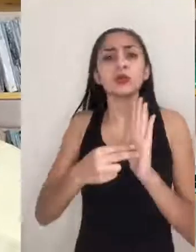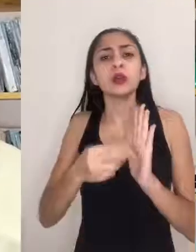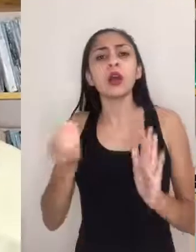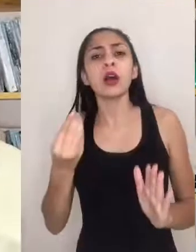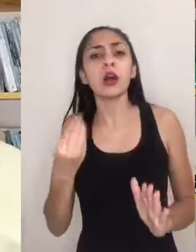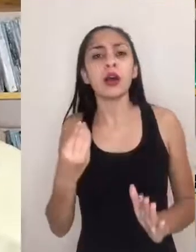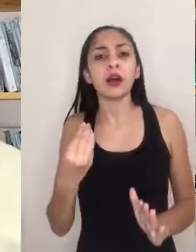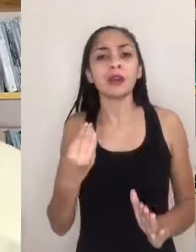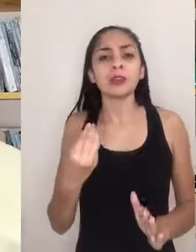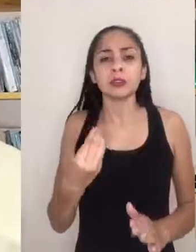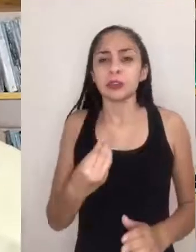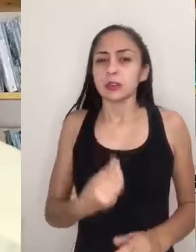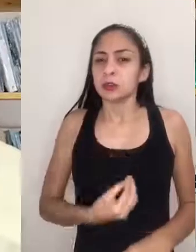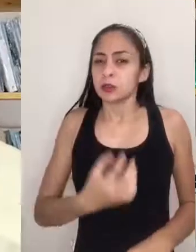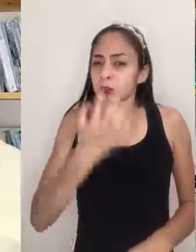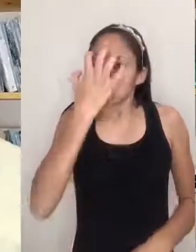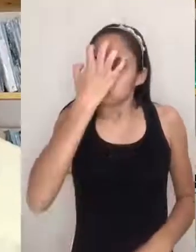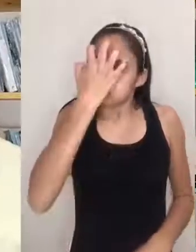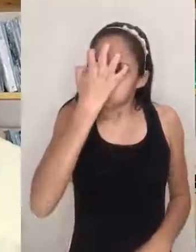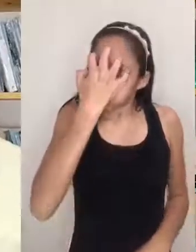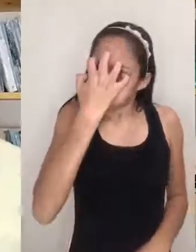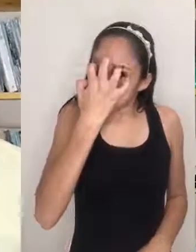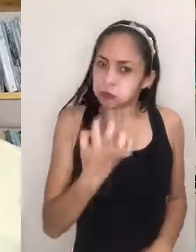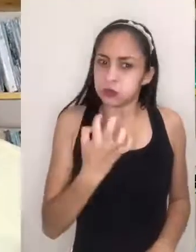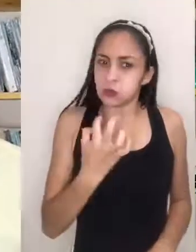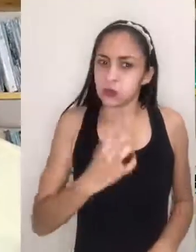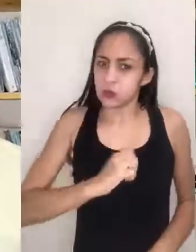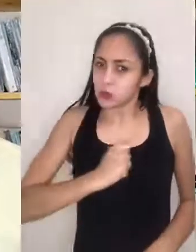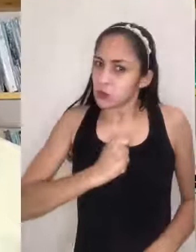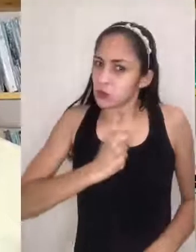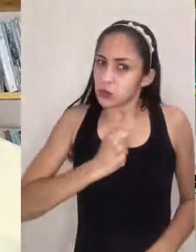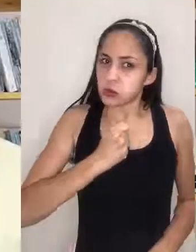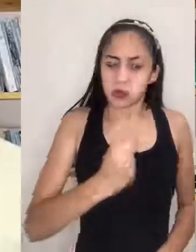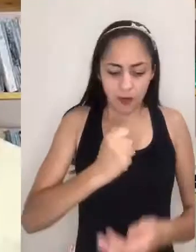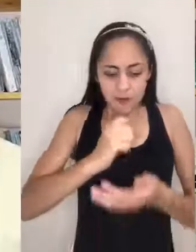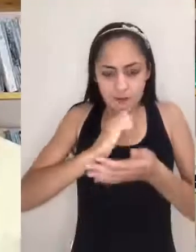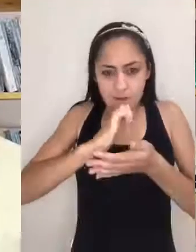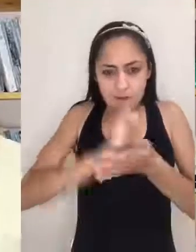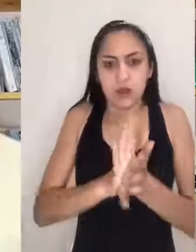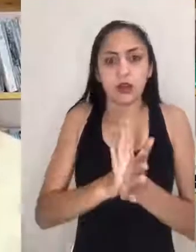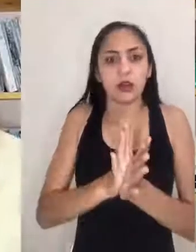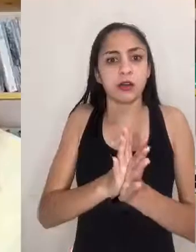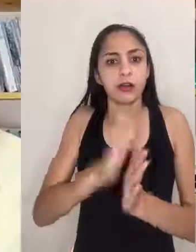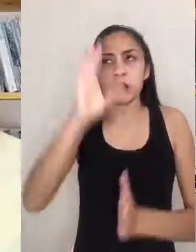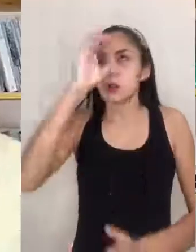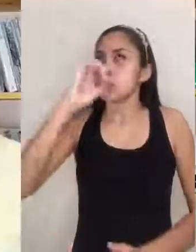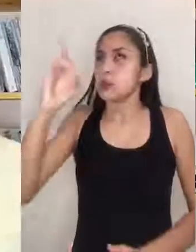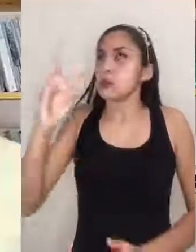Ira é indignação, é fúria. Isso mesmo, Deus